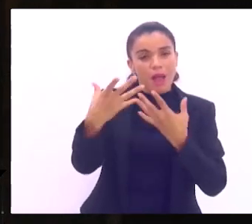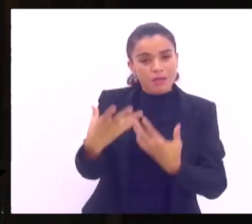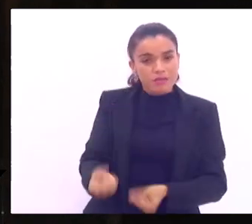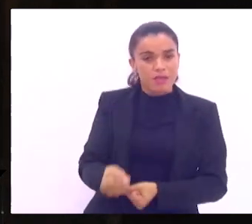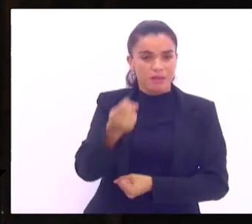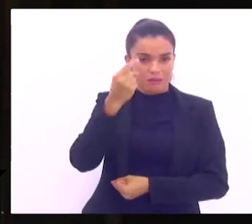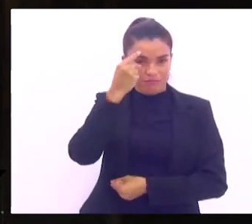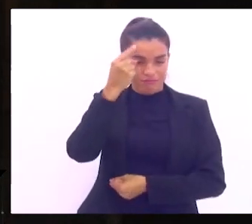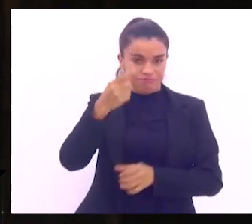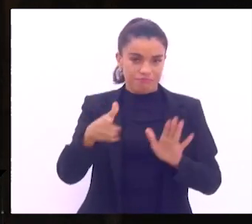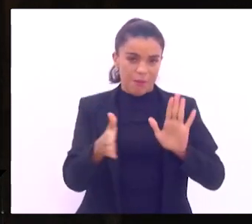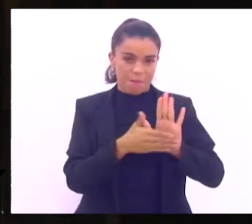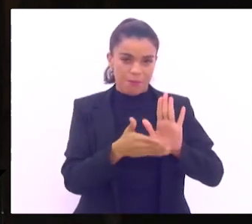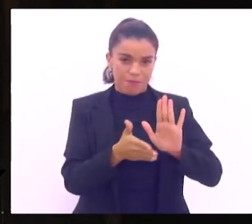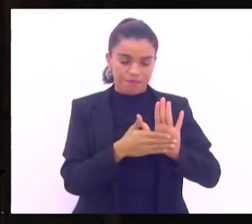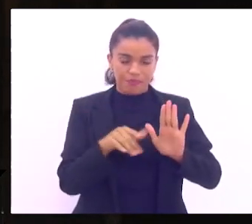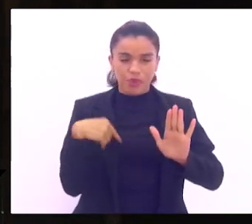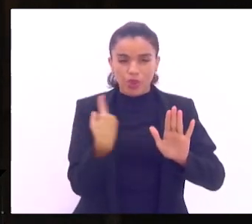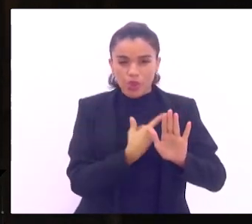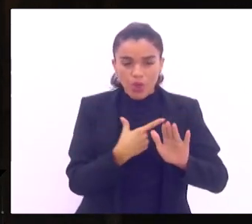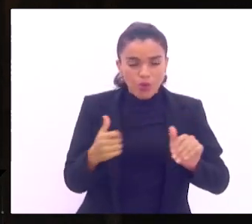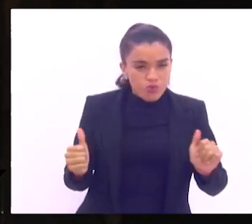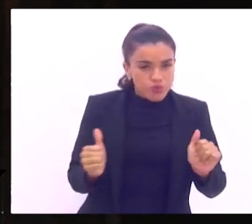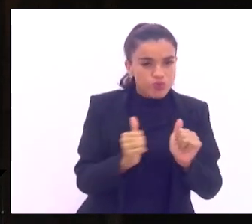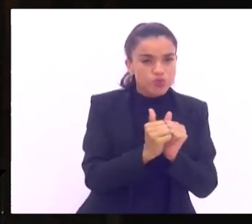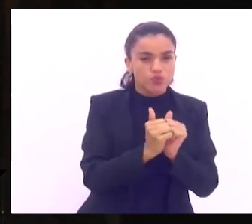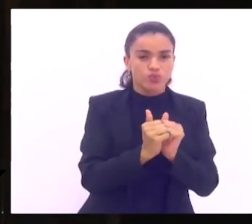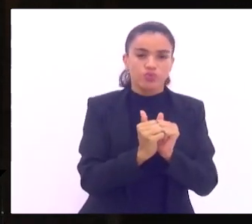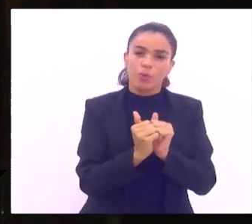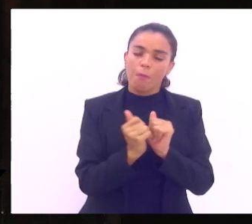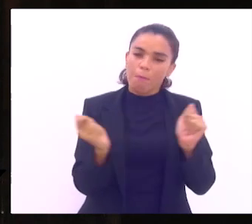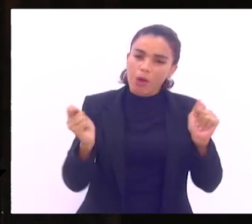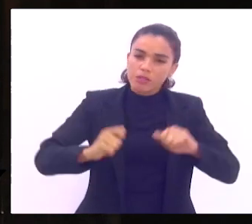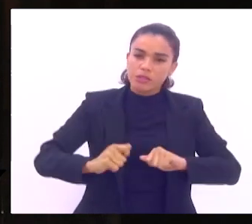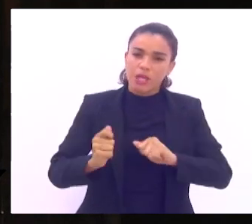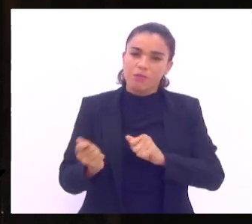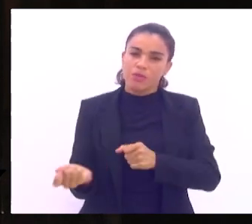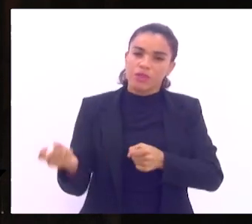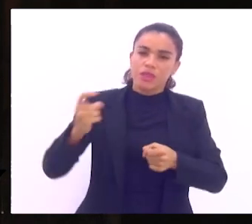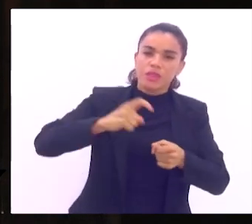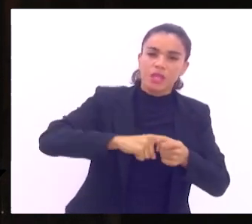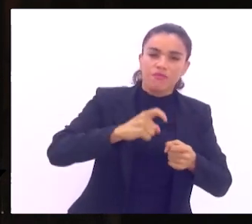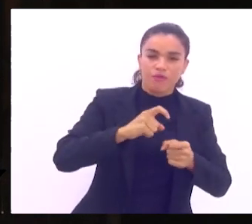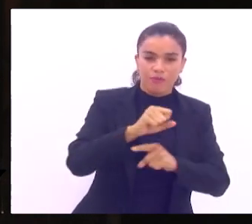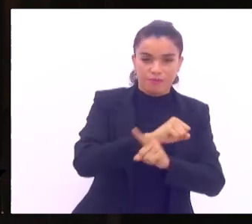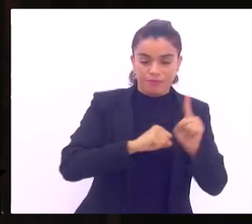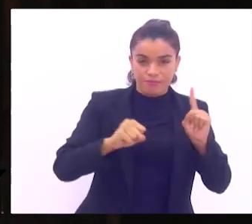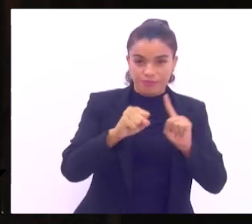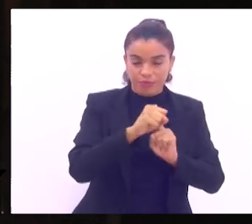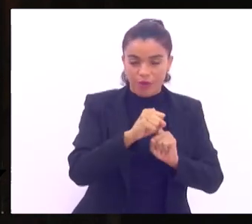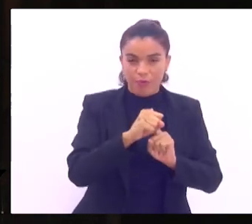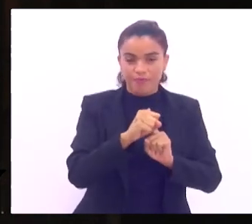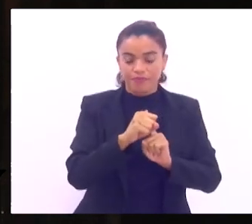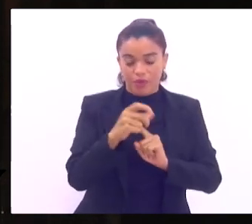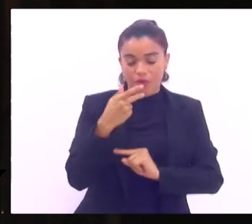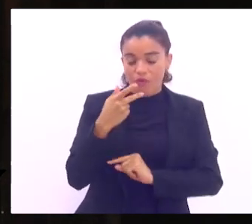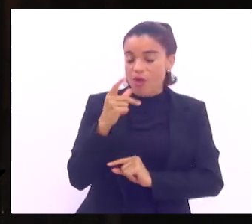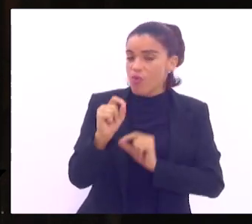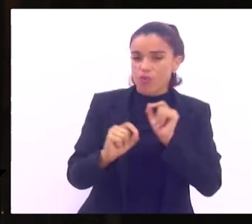juntos possamos devolver o templo. Eu sempre digo o seguinte,